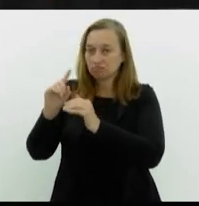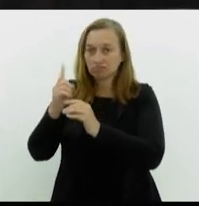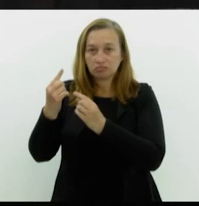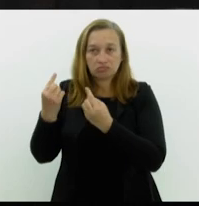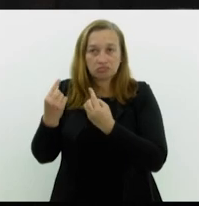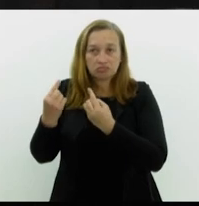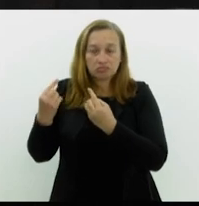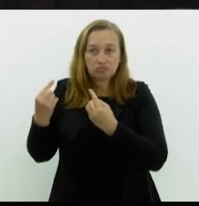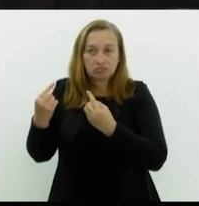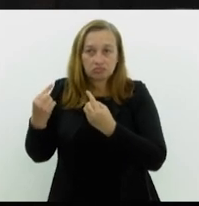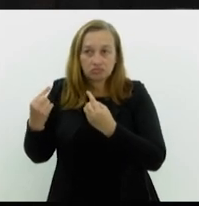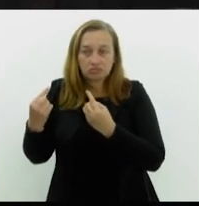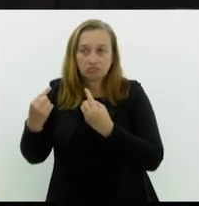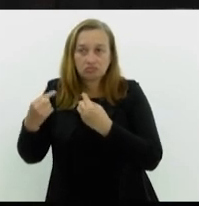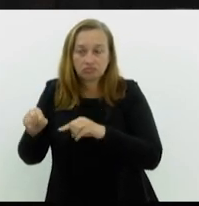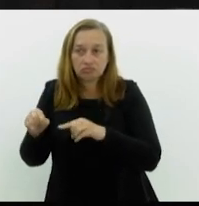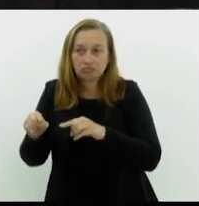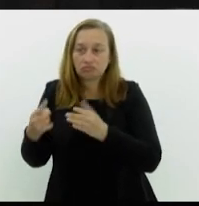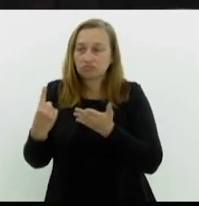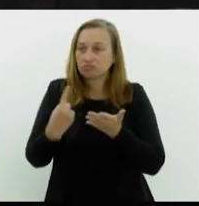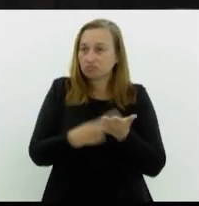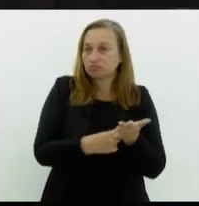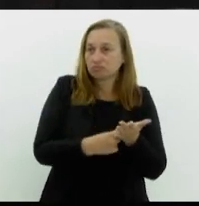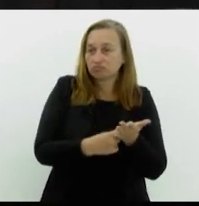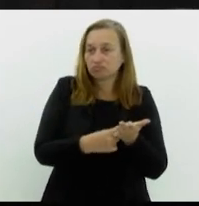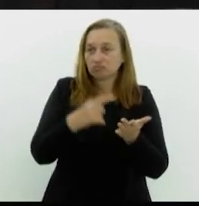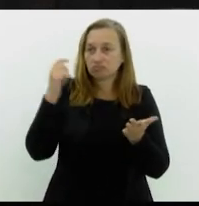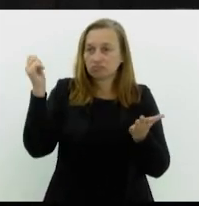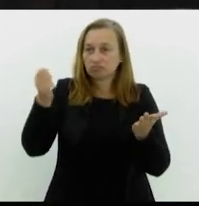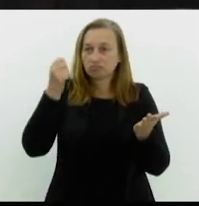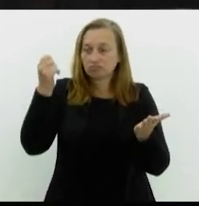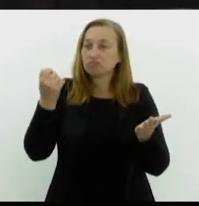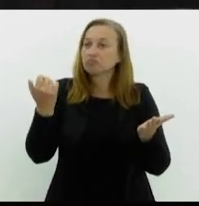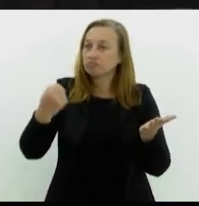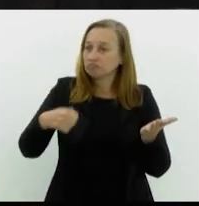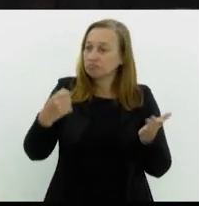o Pacto Federativo, descer do pedestal,